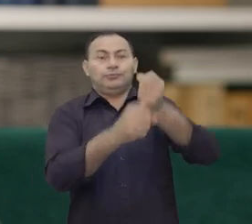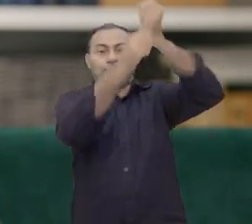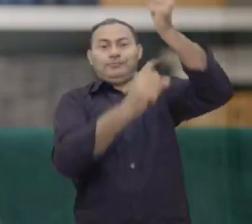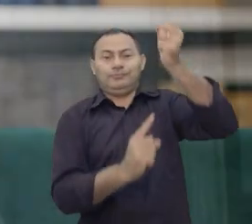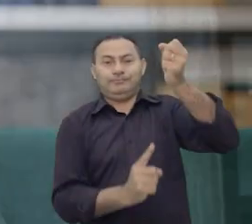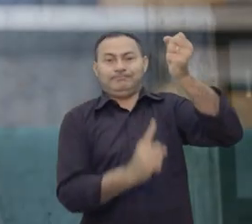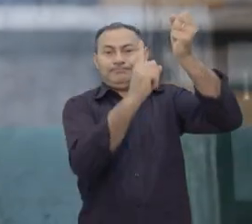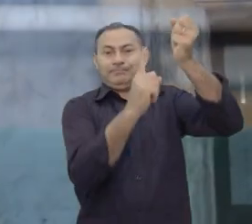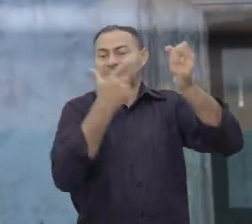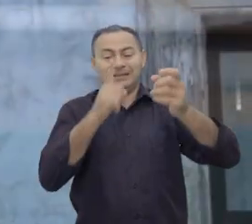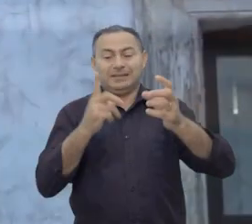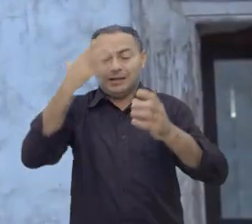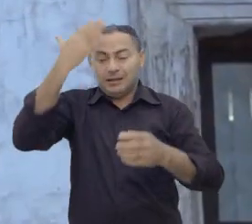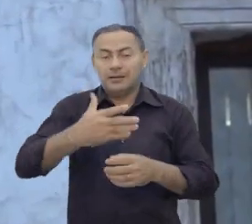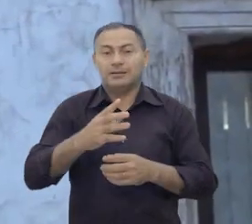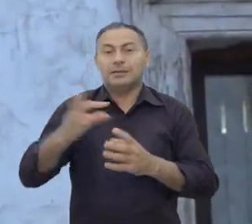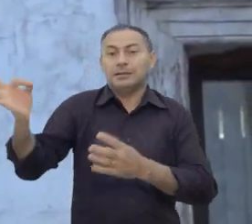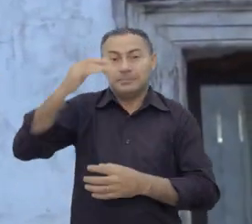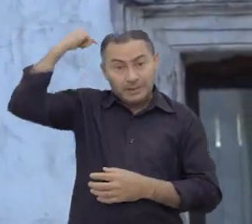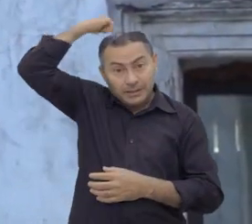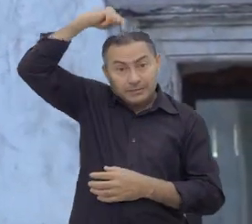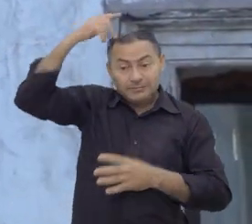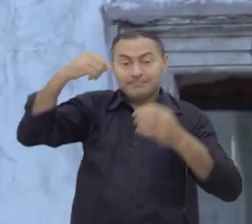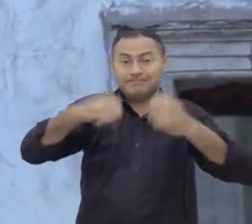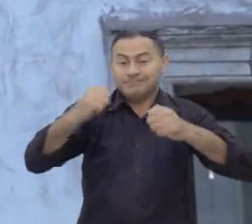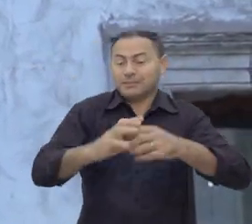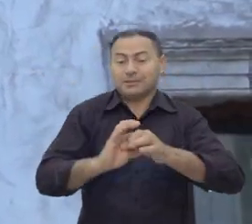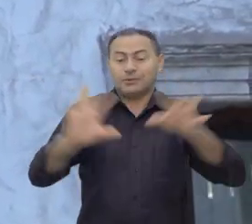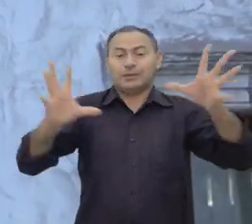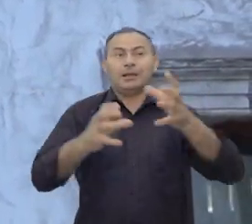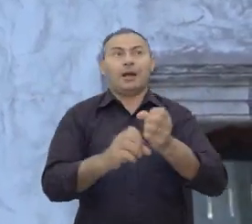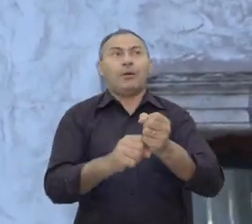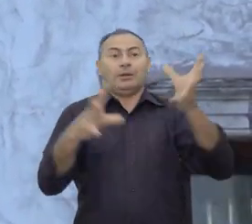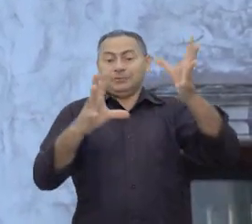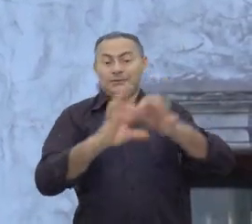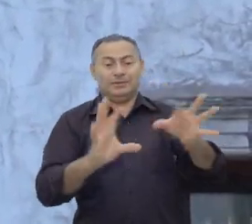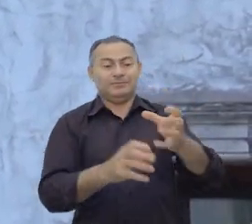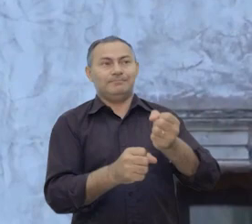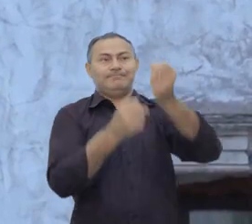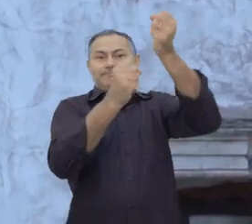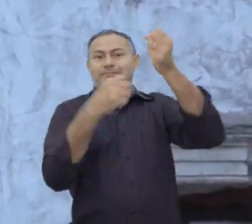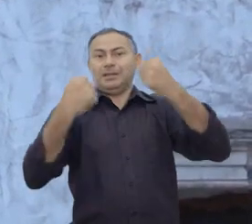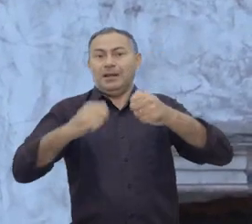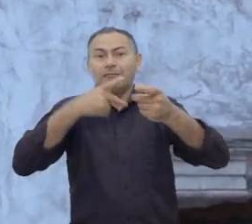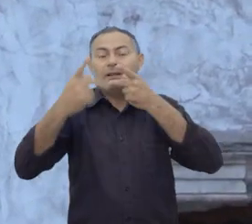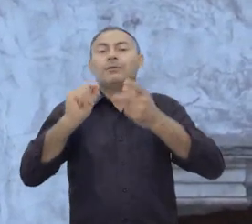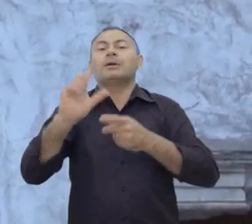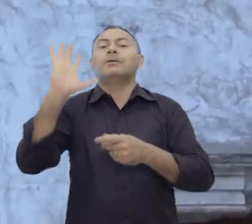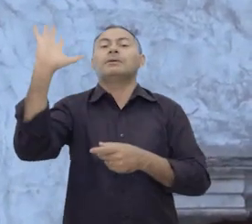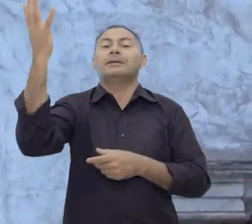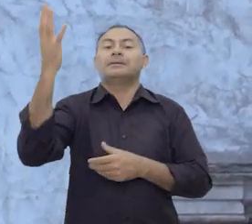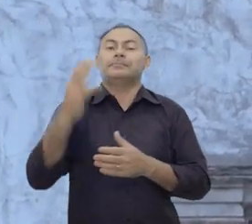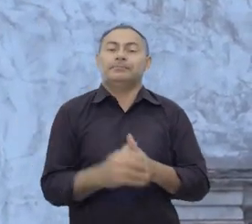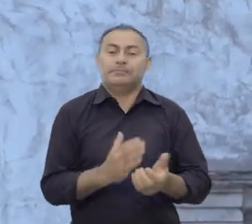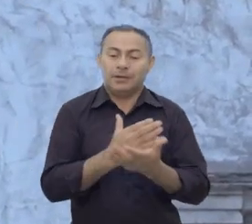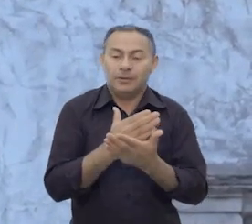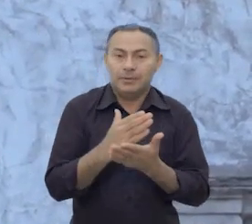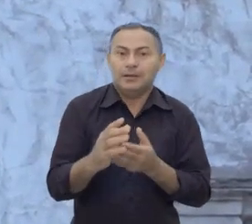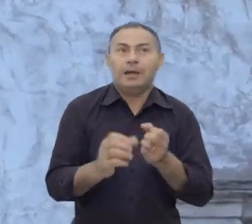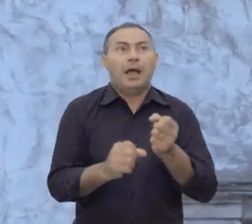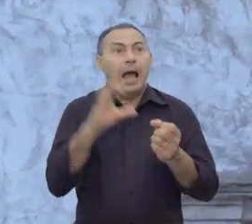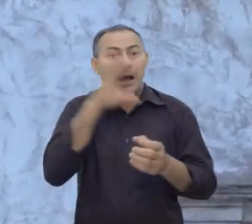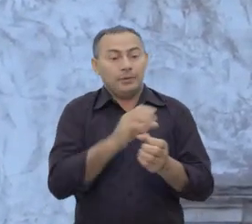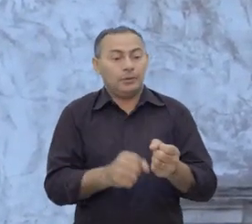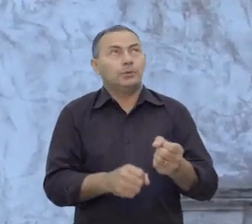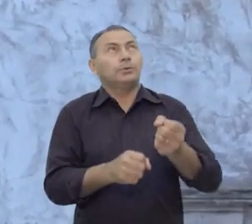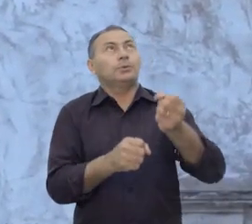rápido e na hora não tive a presença de espírito necessária e não soltei a corda. Nem preciso dizer o que aconteceu. Comecei